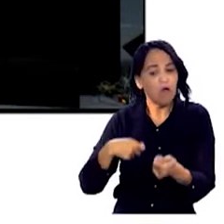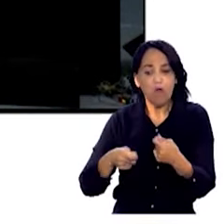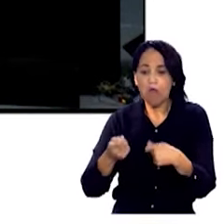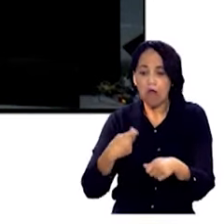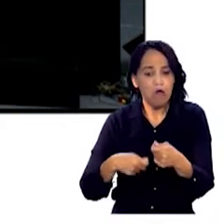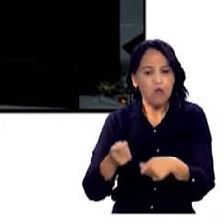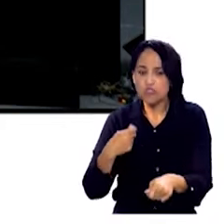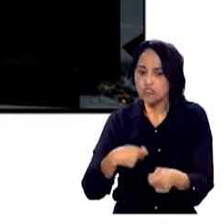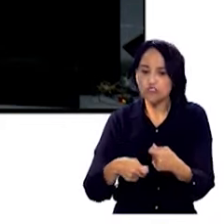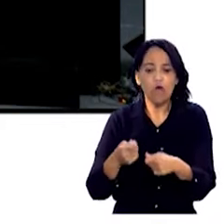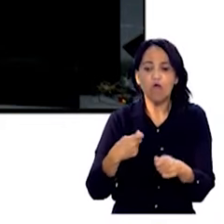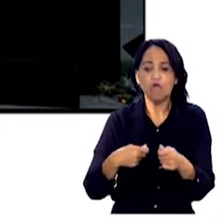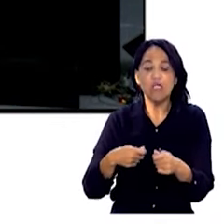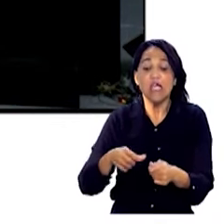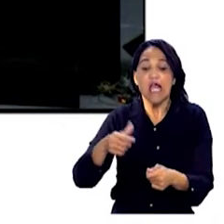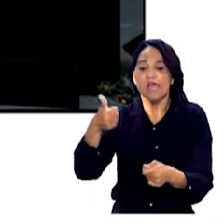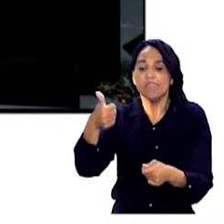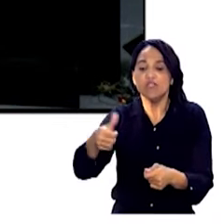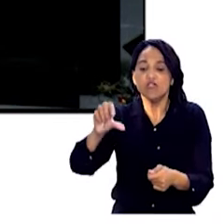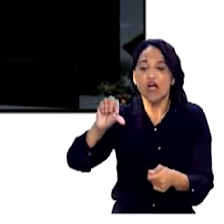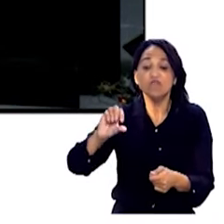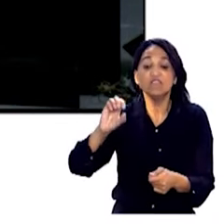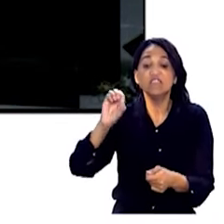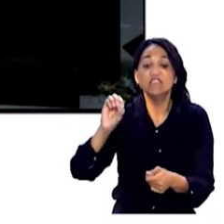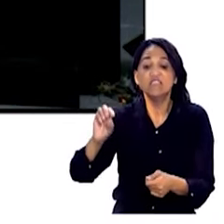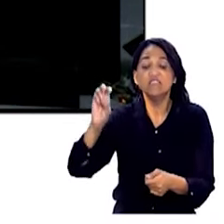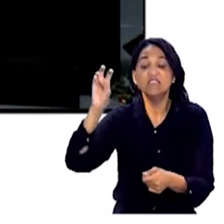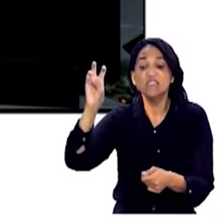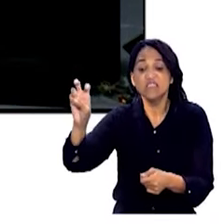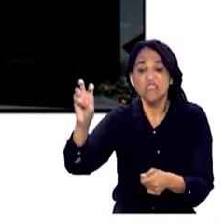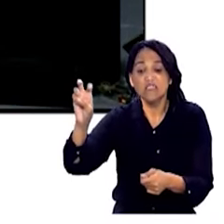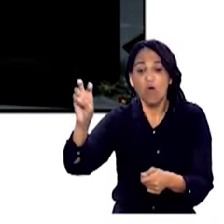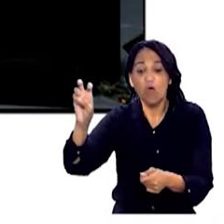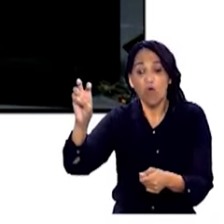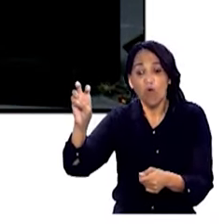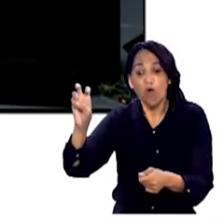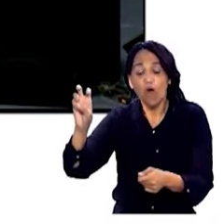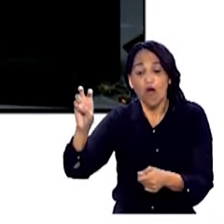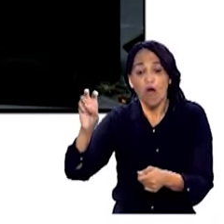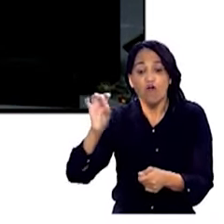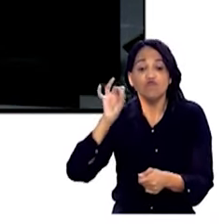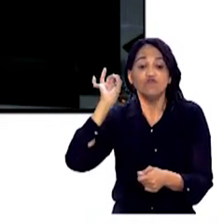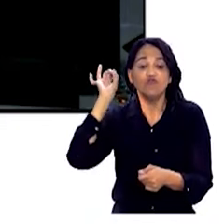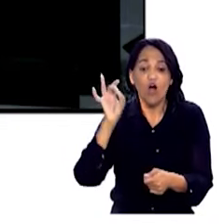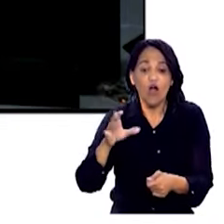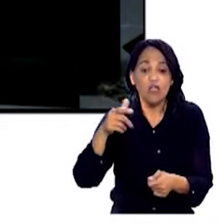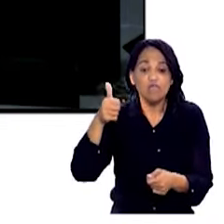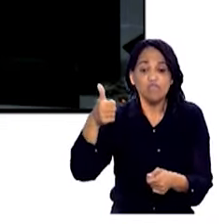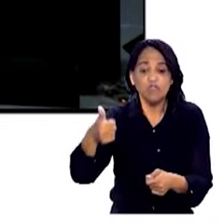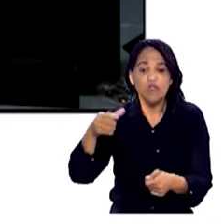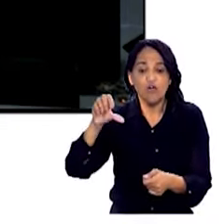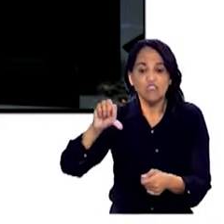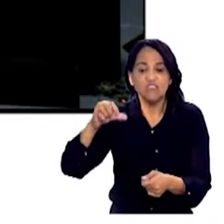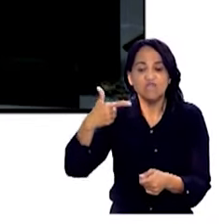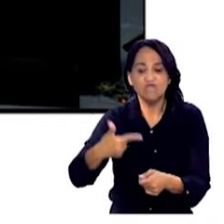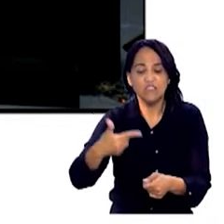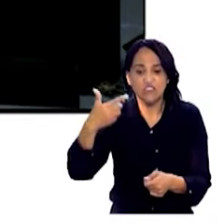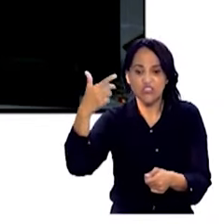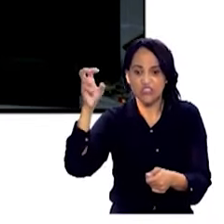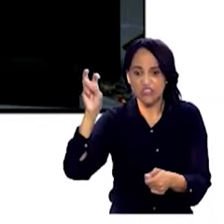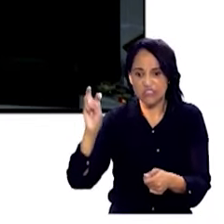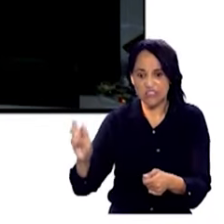1925 porque apenas em 1925 nós tivemos o Bill of judges que